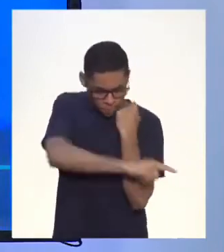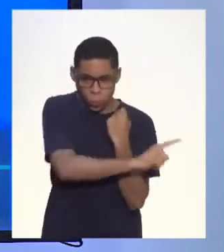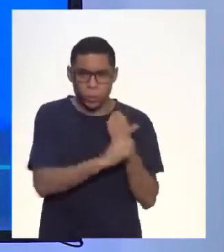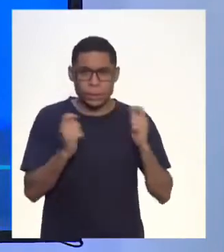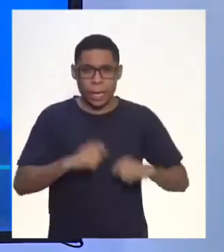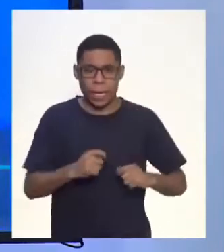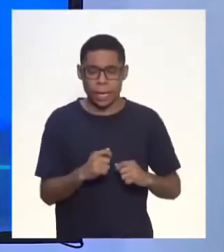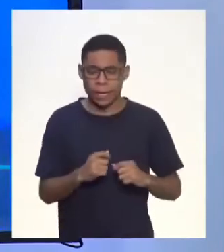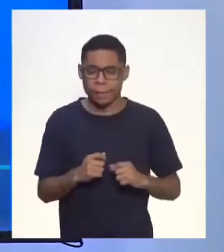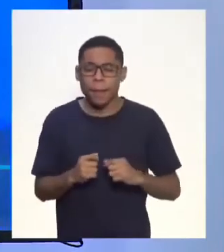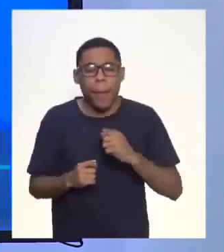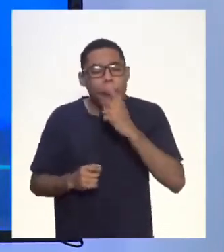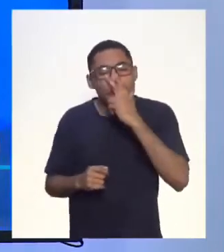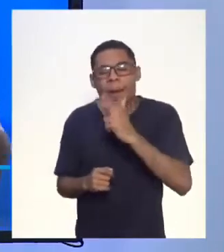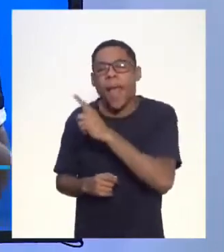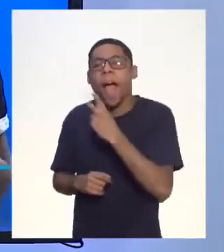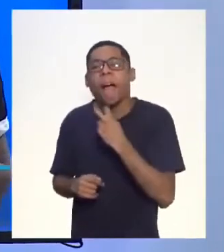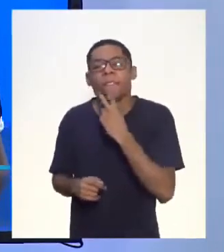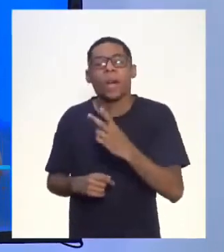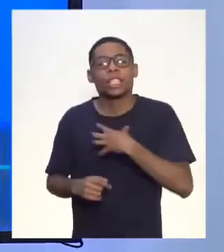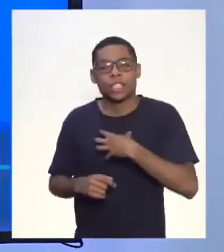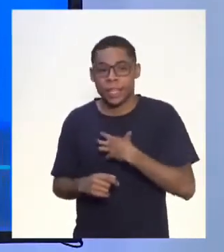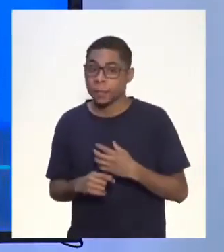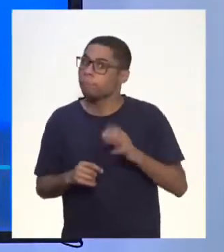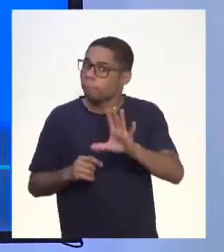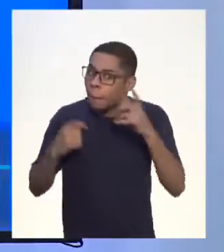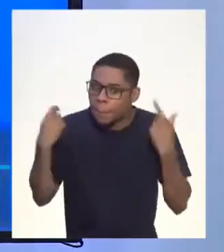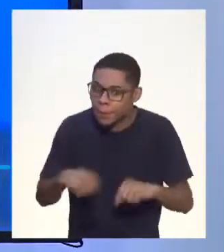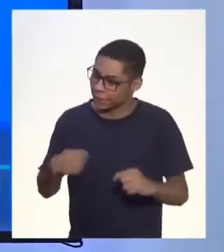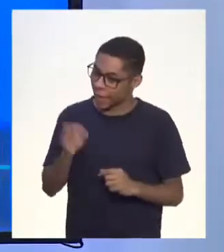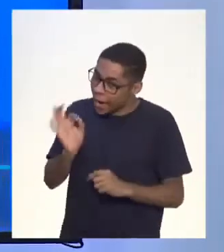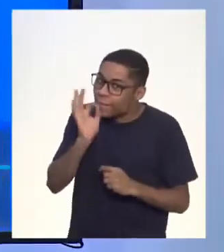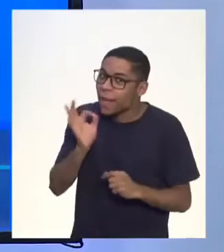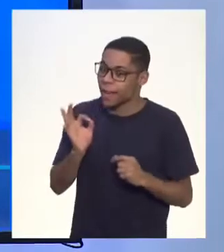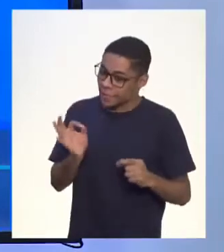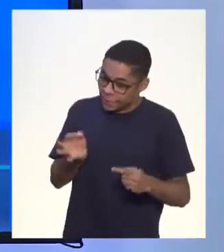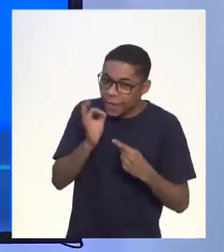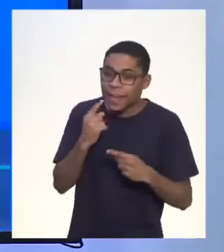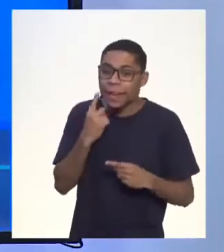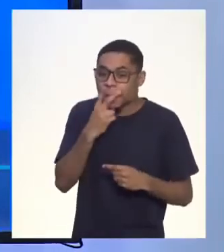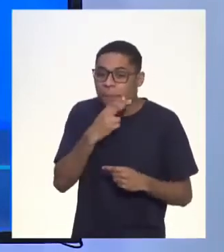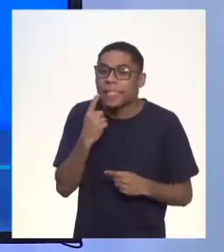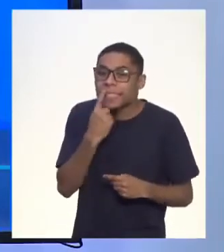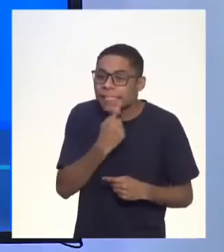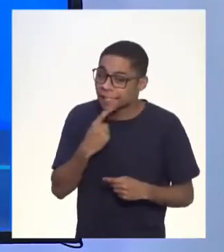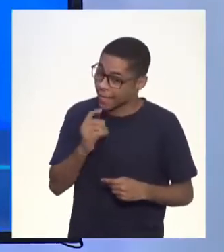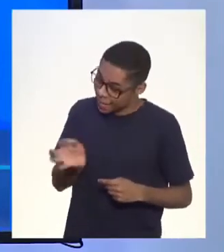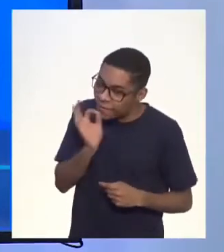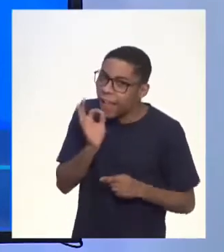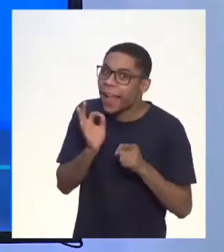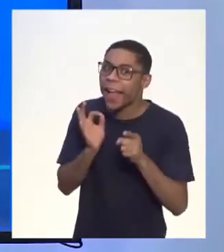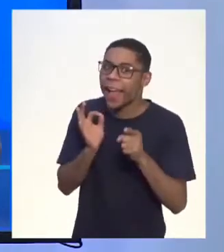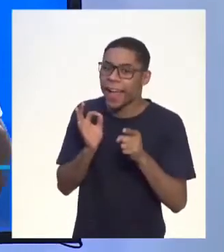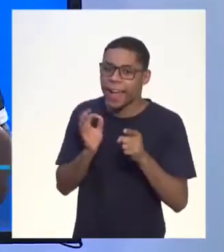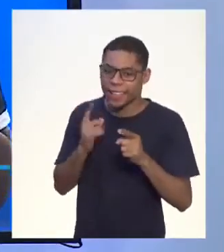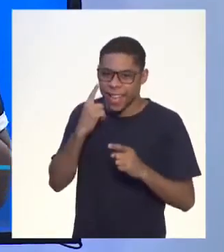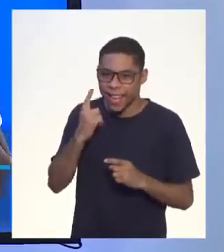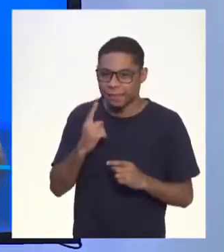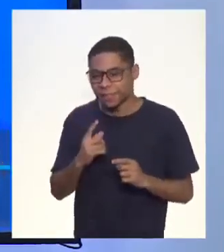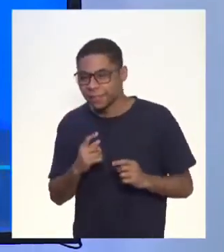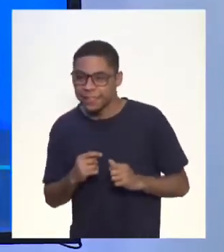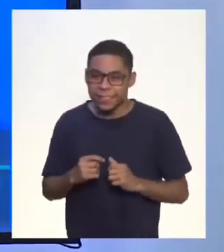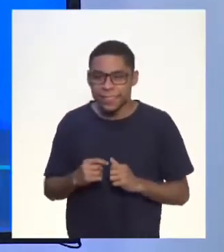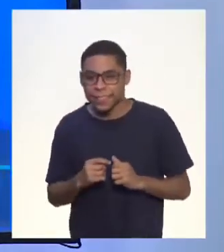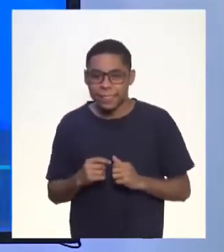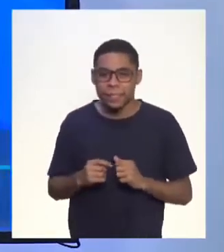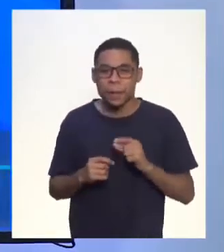ele até usa um tom de voz diferente do comum. Tá? E no texto escrito, se nós formos reparar, lá naquele texto ele